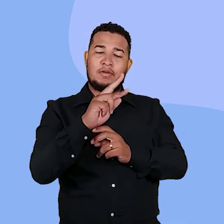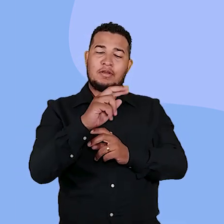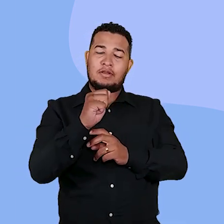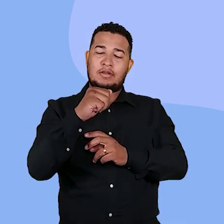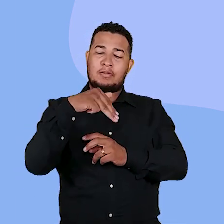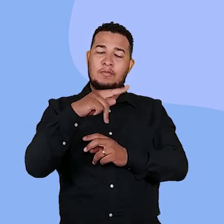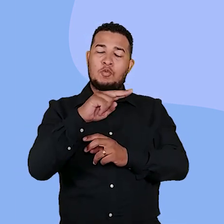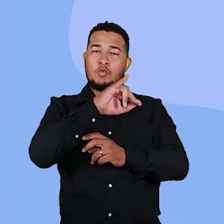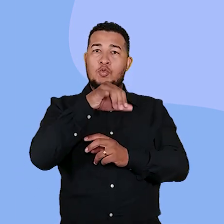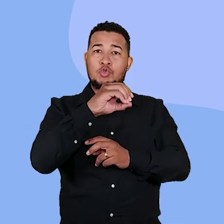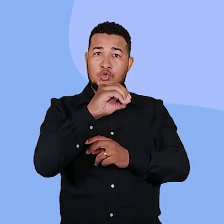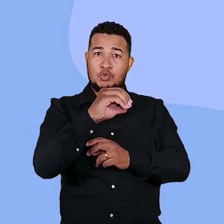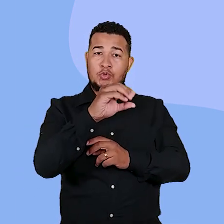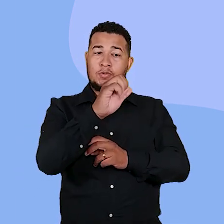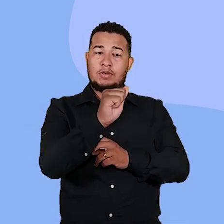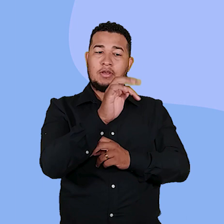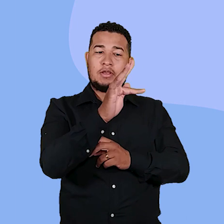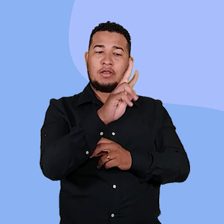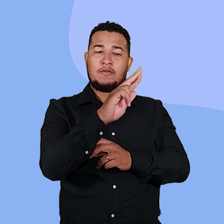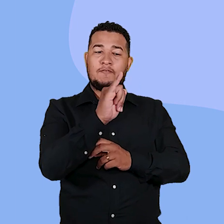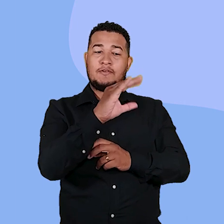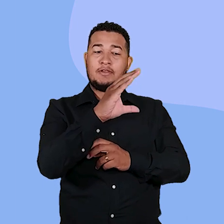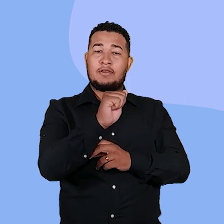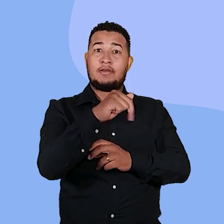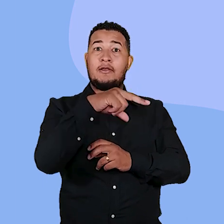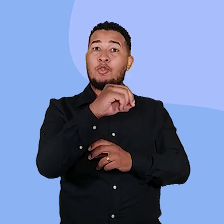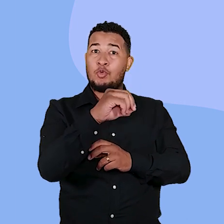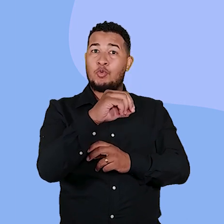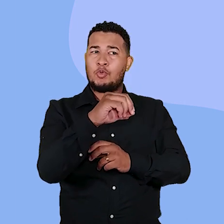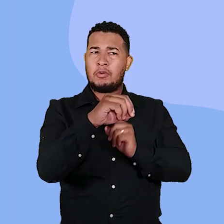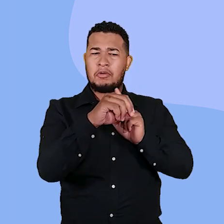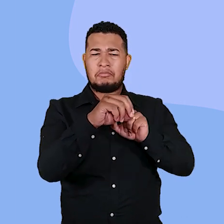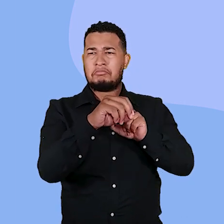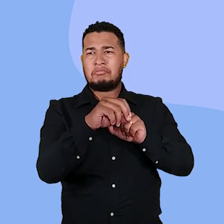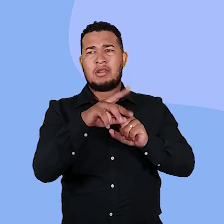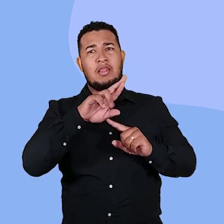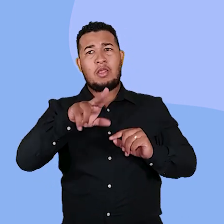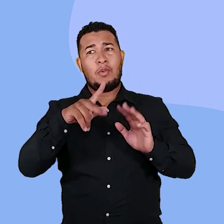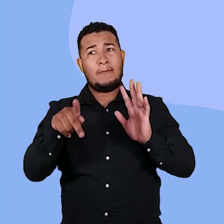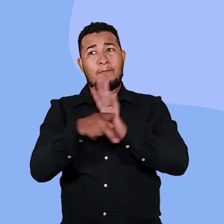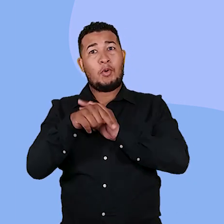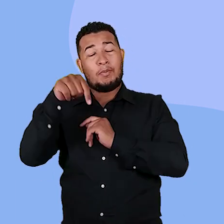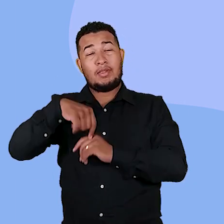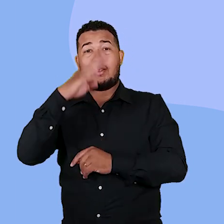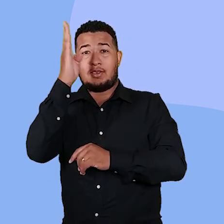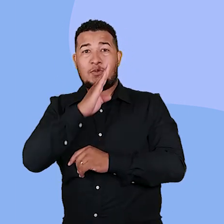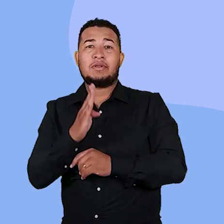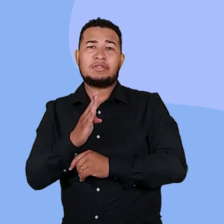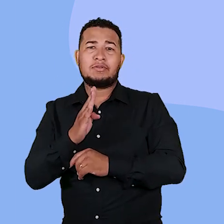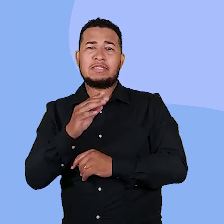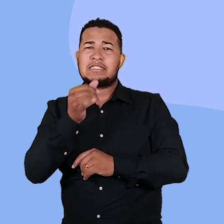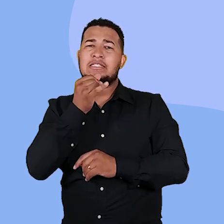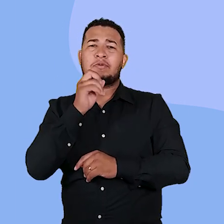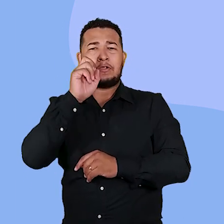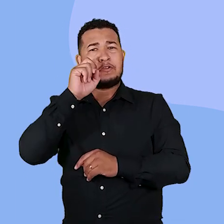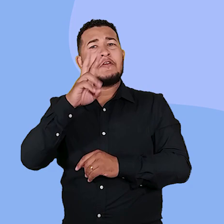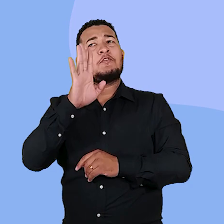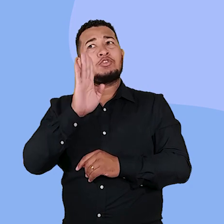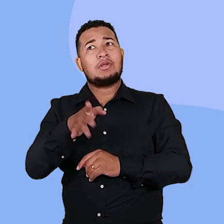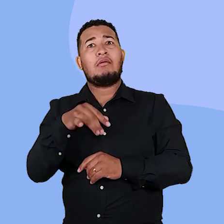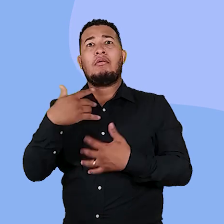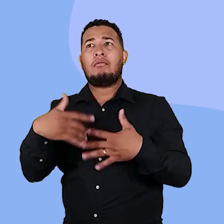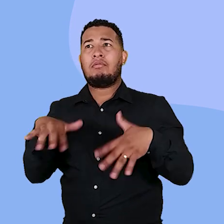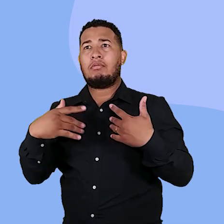serzinho aí, que é o caramujo africano. Olha só, ele é uma espécie exótica aqui. Por